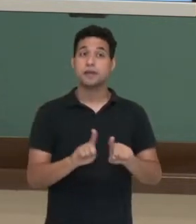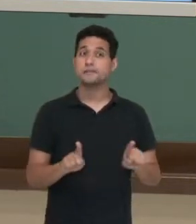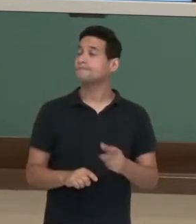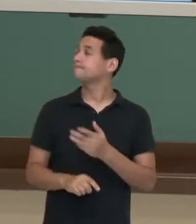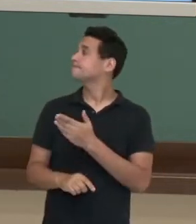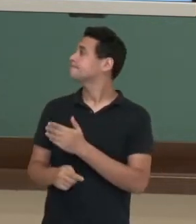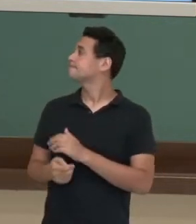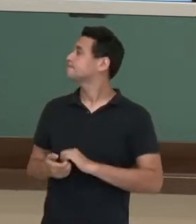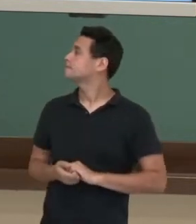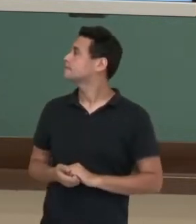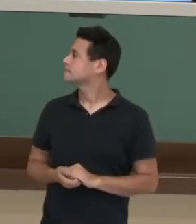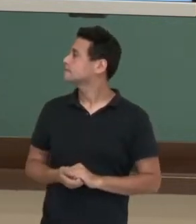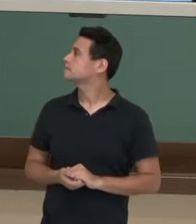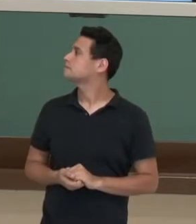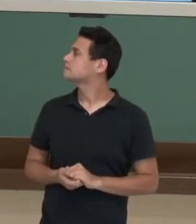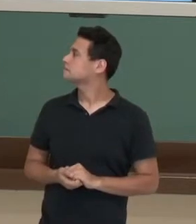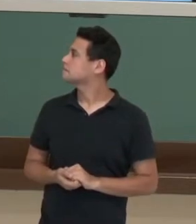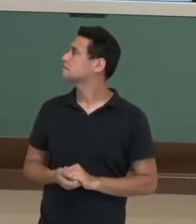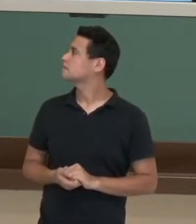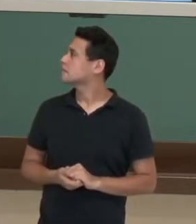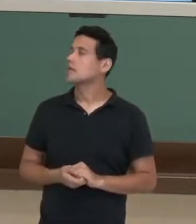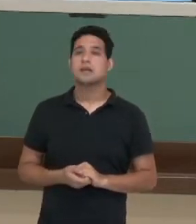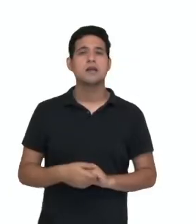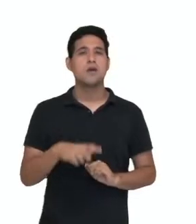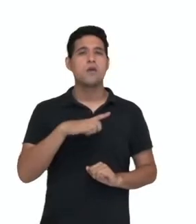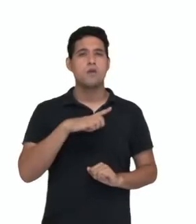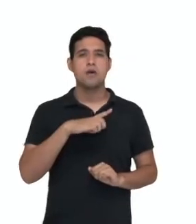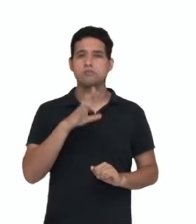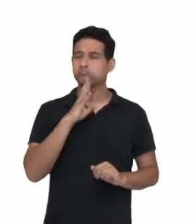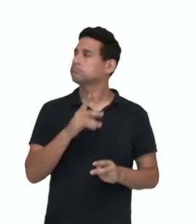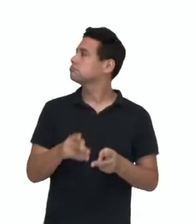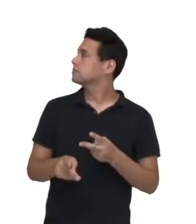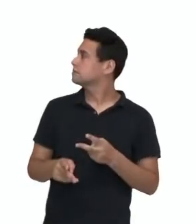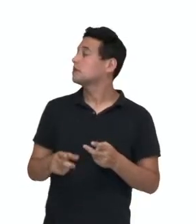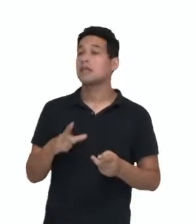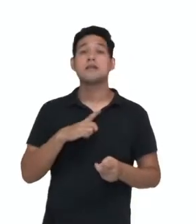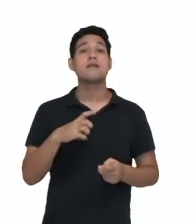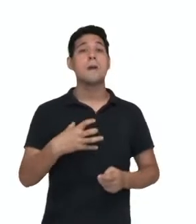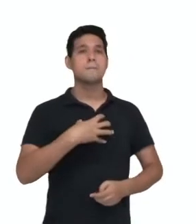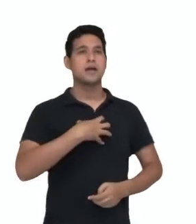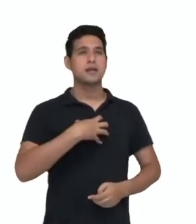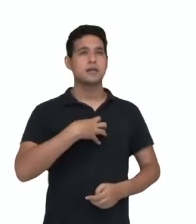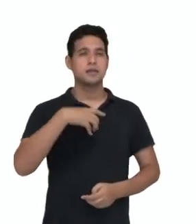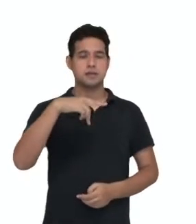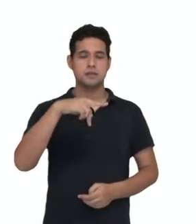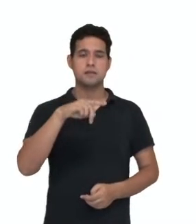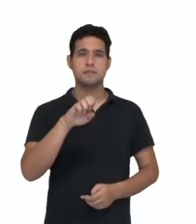monumento em Pelourinho, Bahia. Olha aqui, viram a imagem?